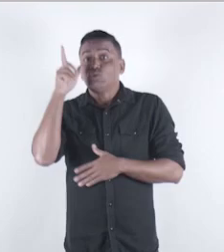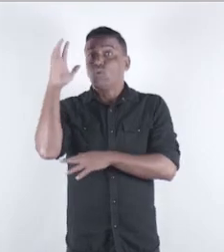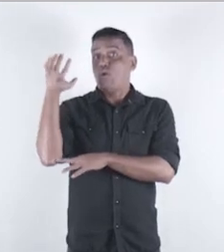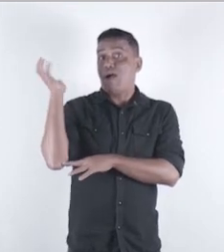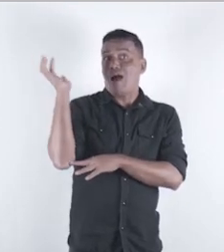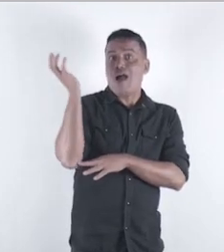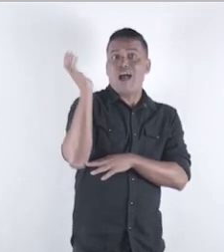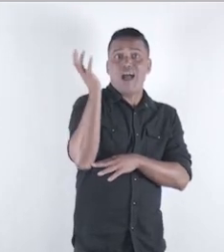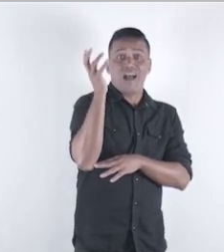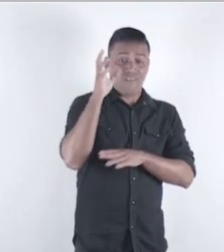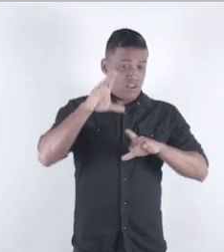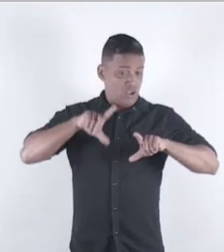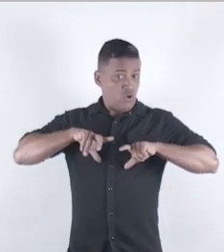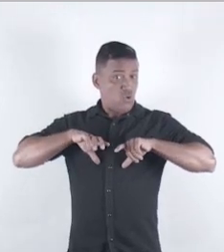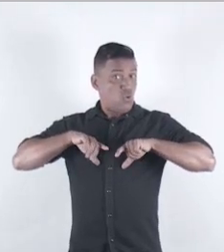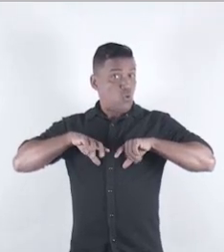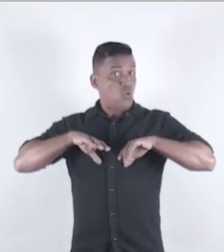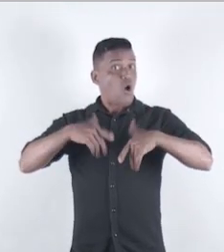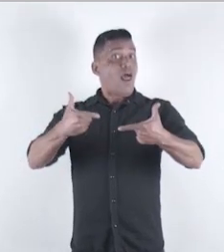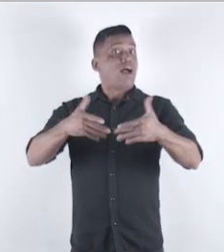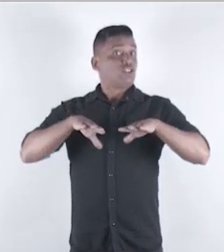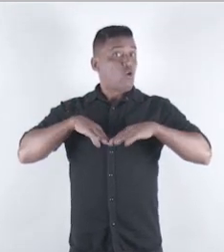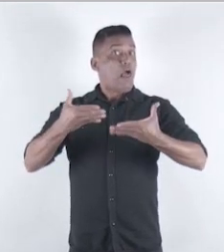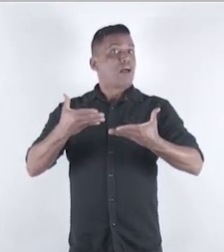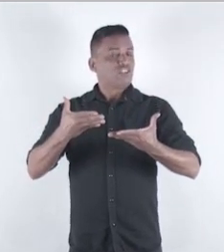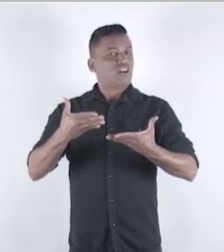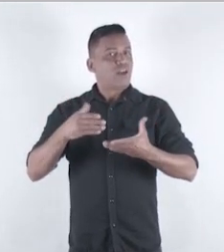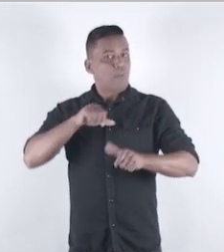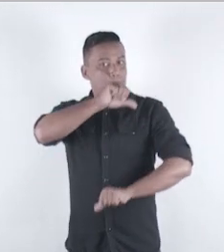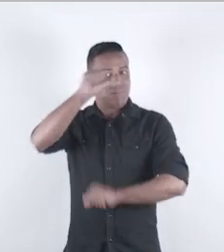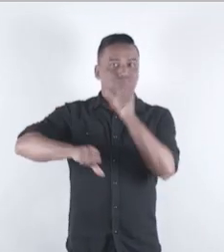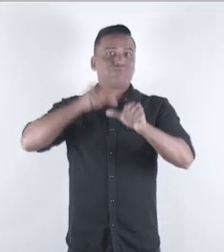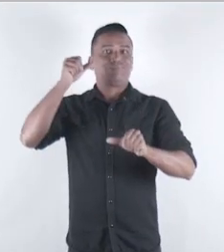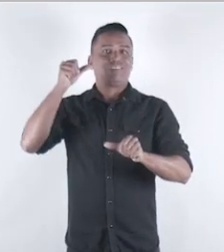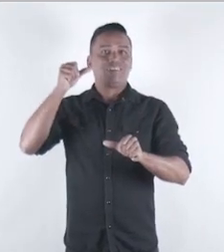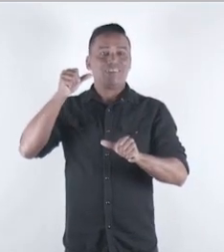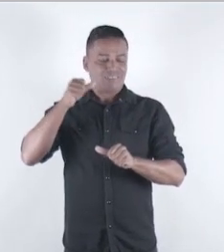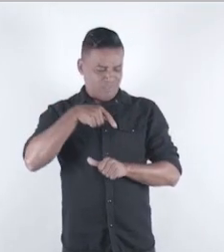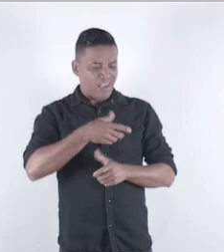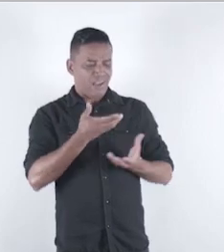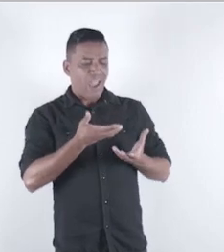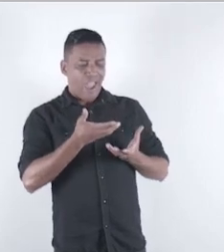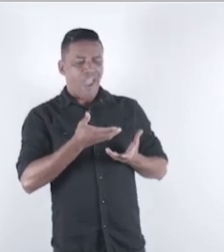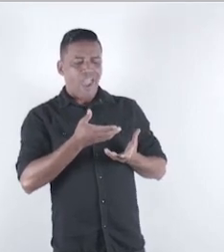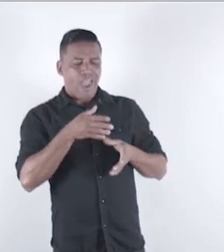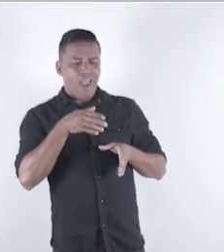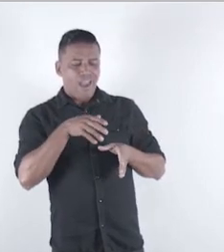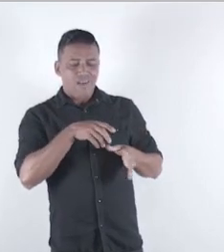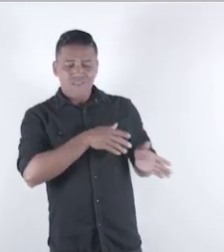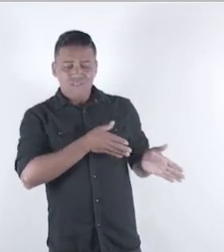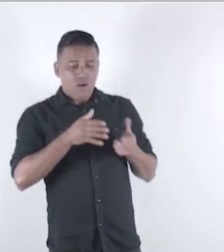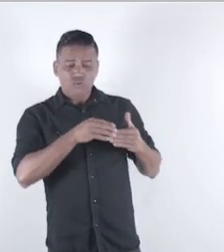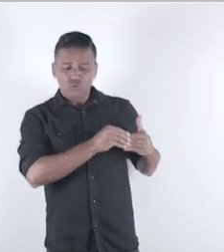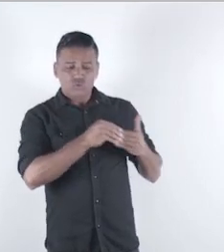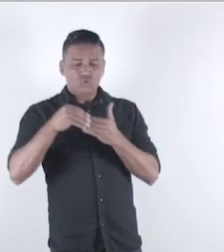árvore dos corajosos e fiquei assim. Você quer que eu te leve lá?